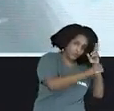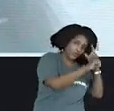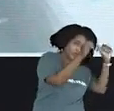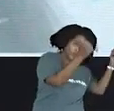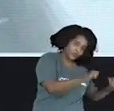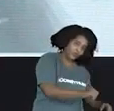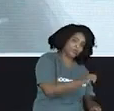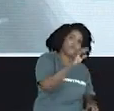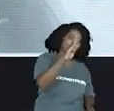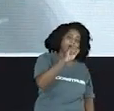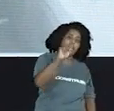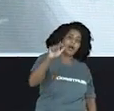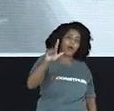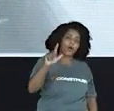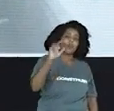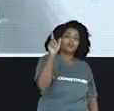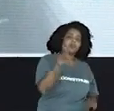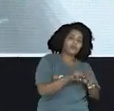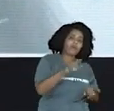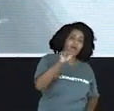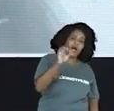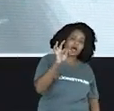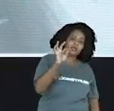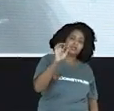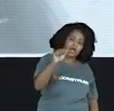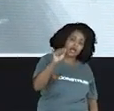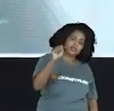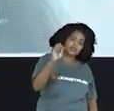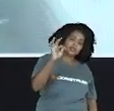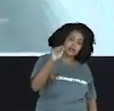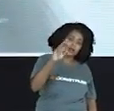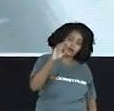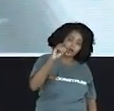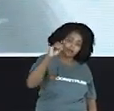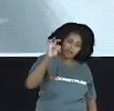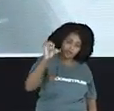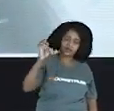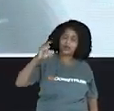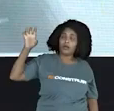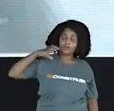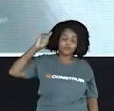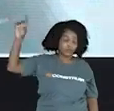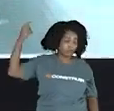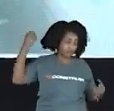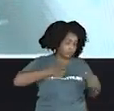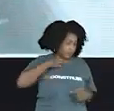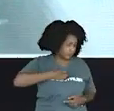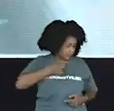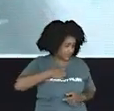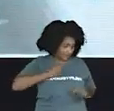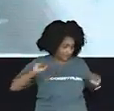astarote a ira do Senhor se acendeu contra Israel e ele os entregou nas mãos dos invasores que o